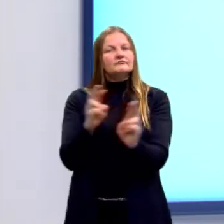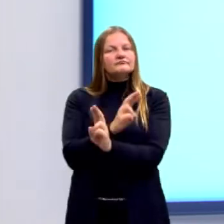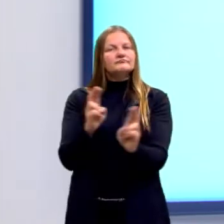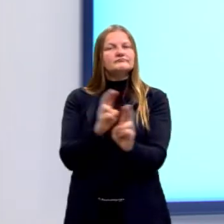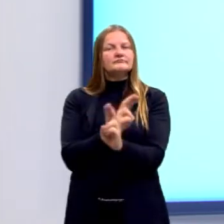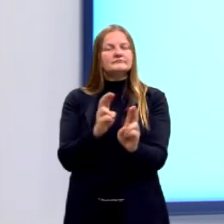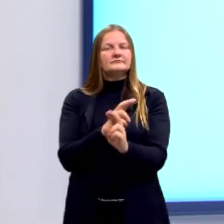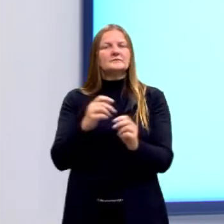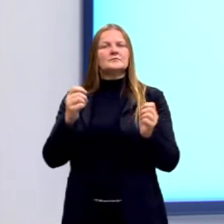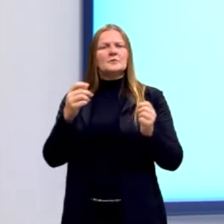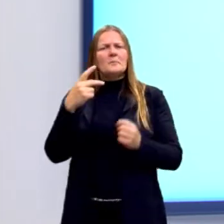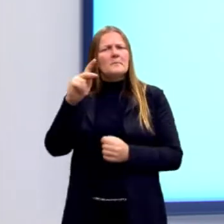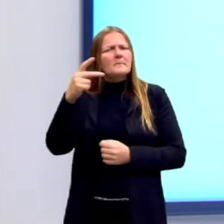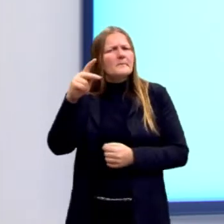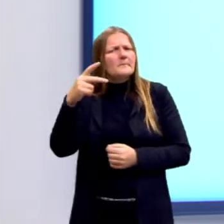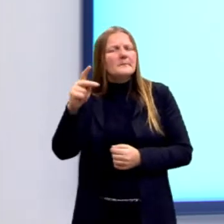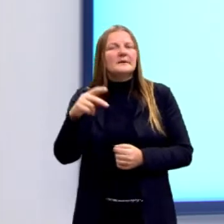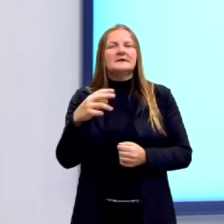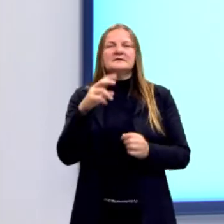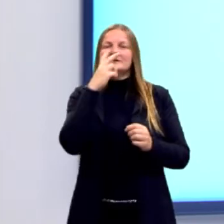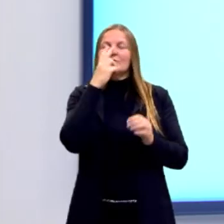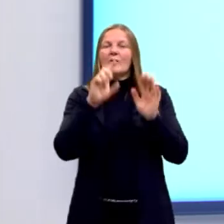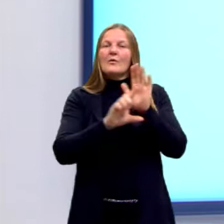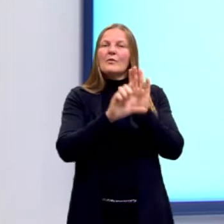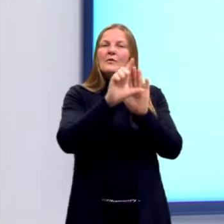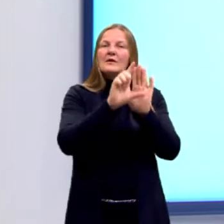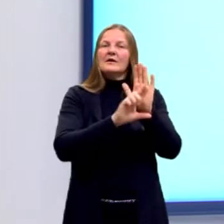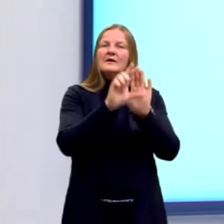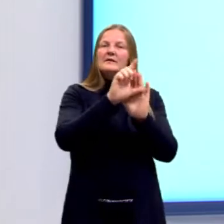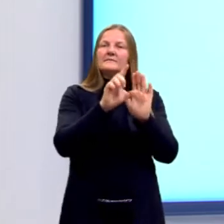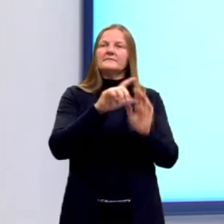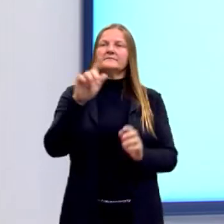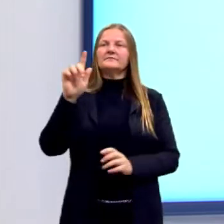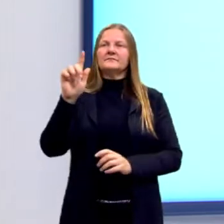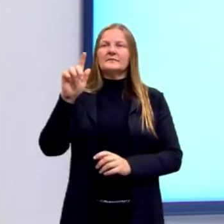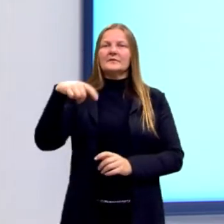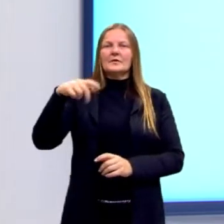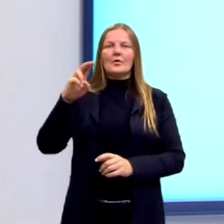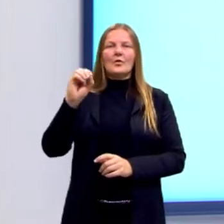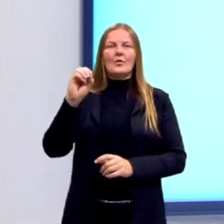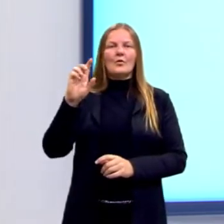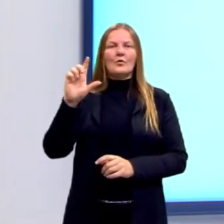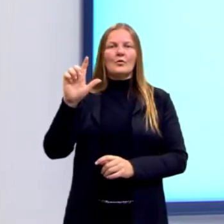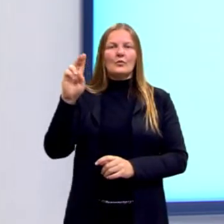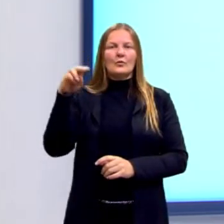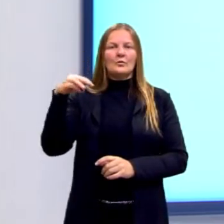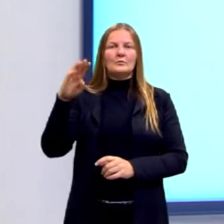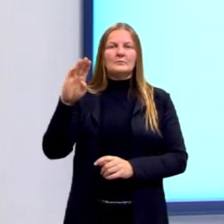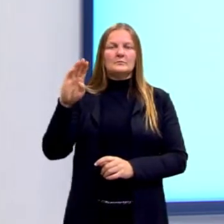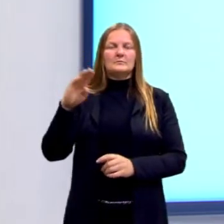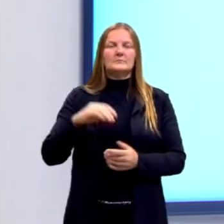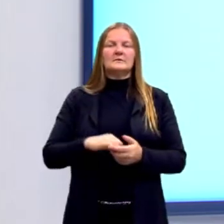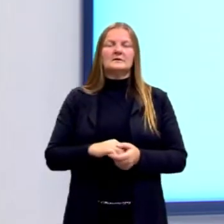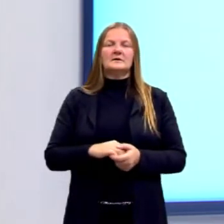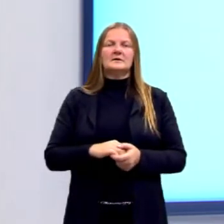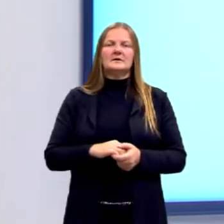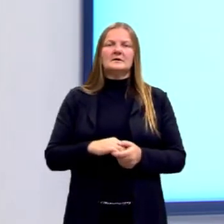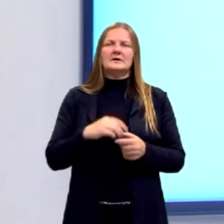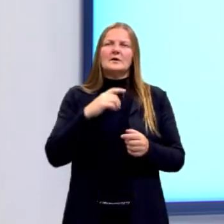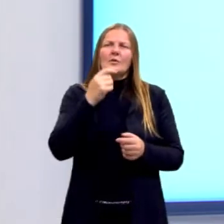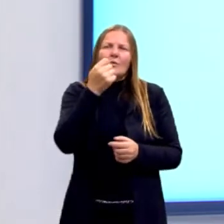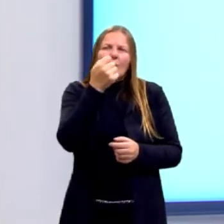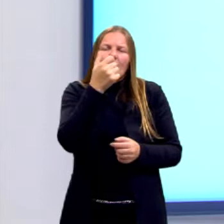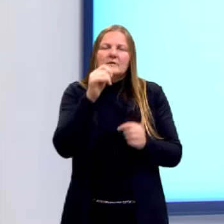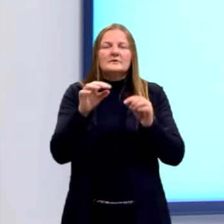que é muito parecida com a nossa lei de Coulomb né vejam que a única diferença que a gente tem relação a lei de Coulomb